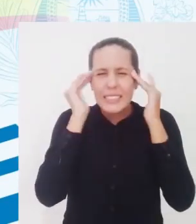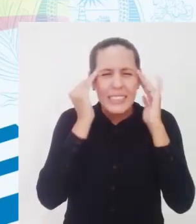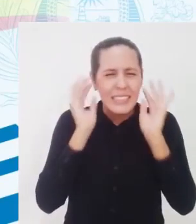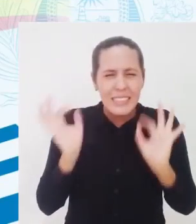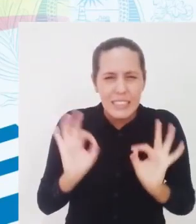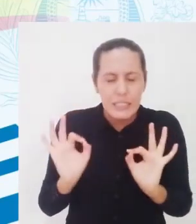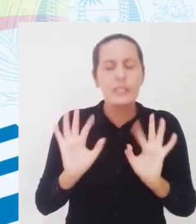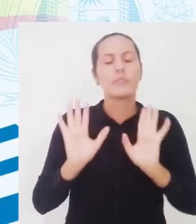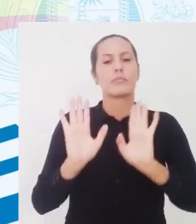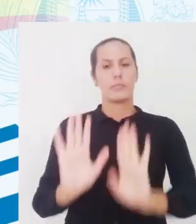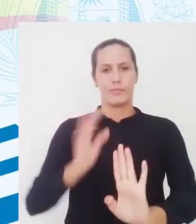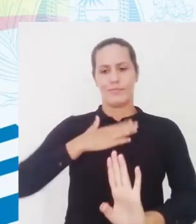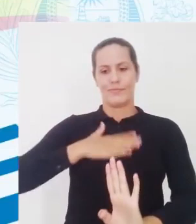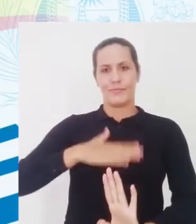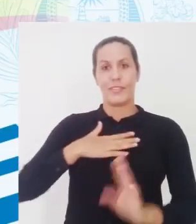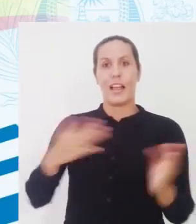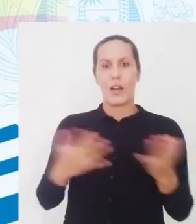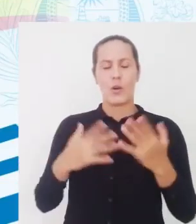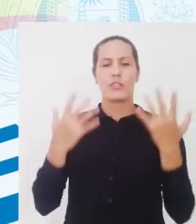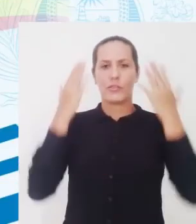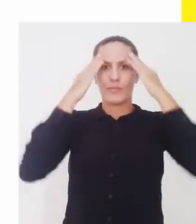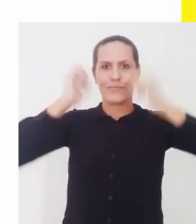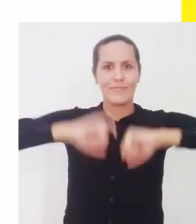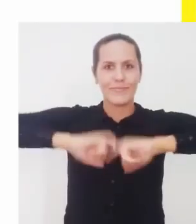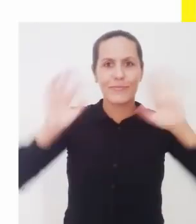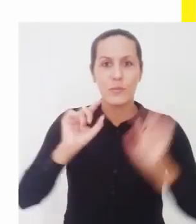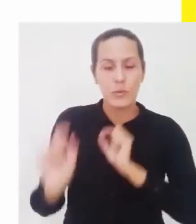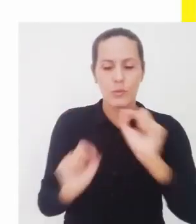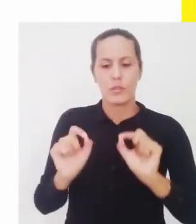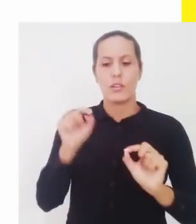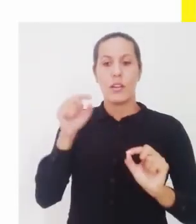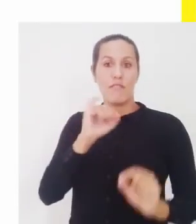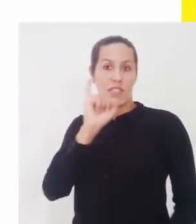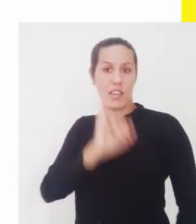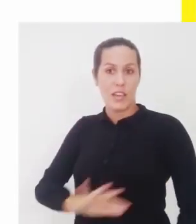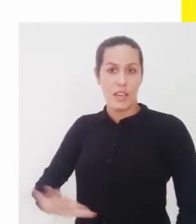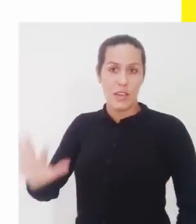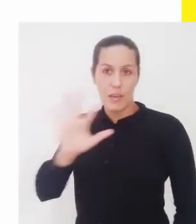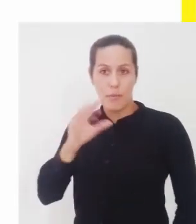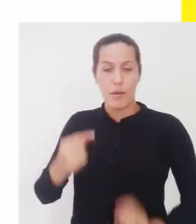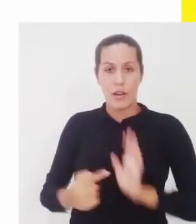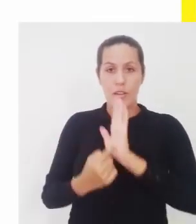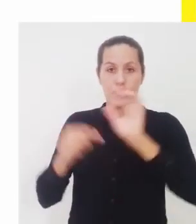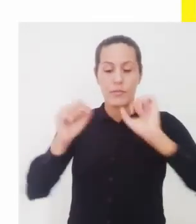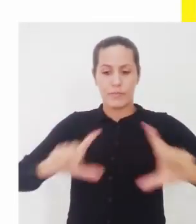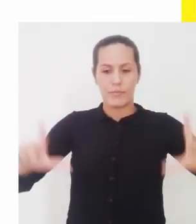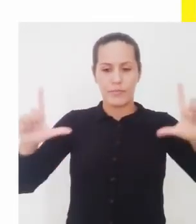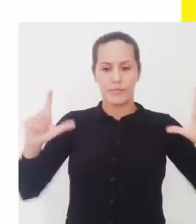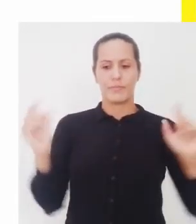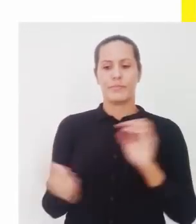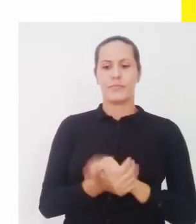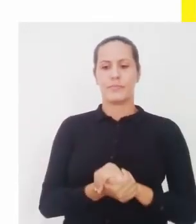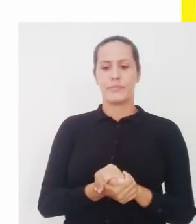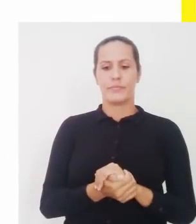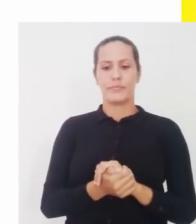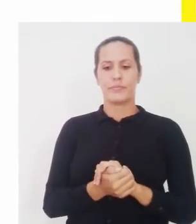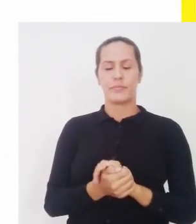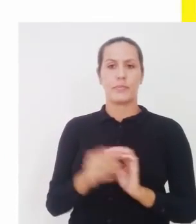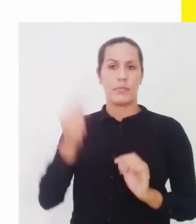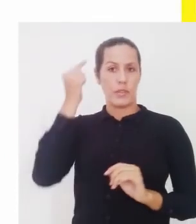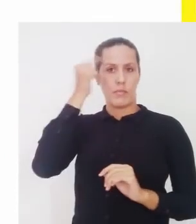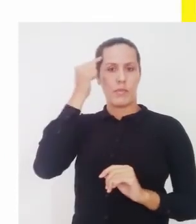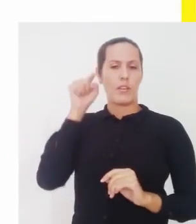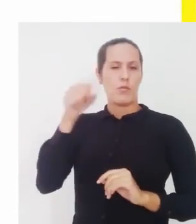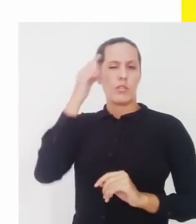que tinha lavado os pratos. Usou um fato. Você está com um pouco de dúvida, achando um pouquinho complicado, não está entendendo